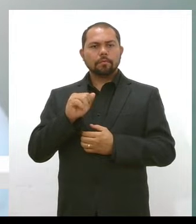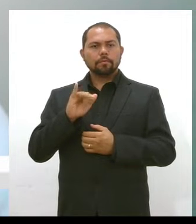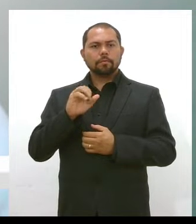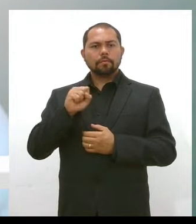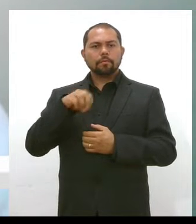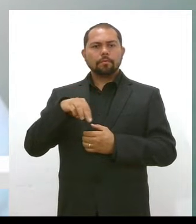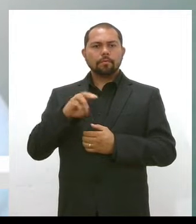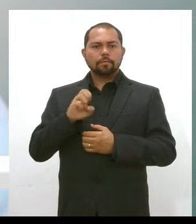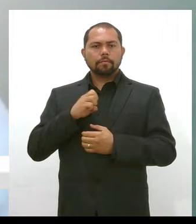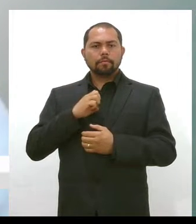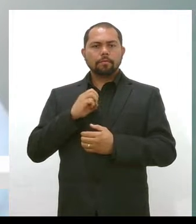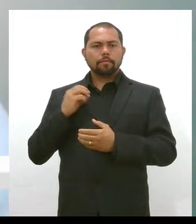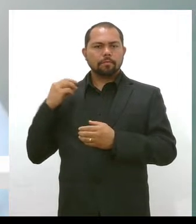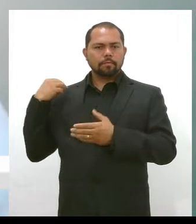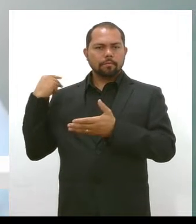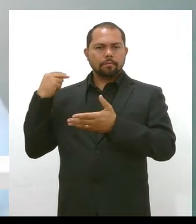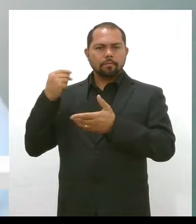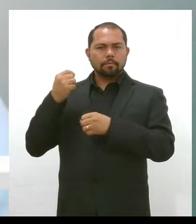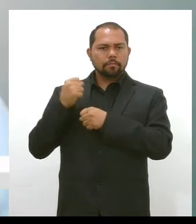Foi inaugurado ainda